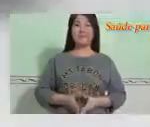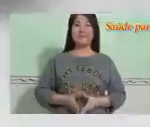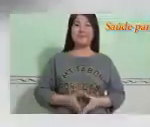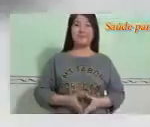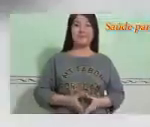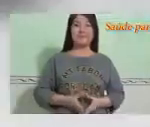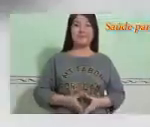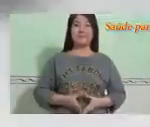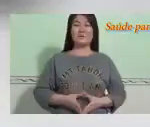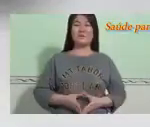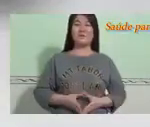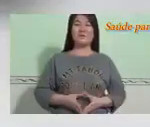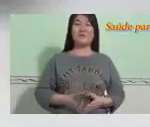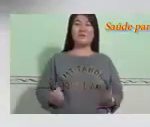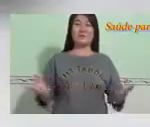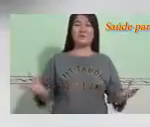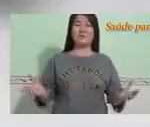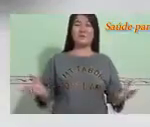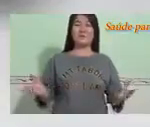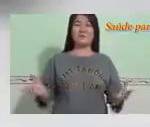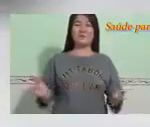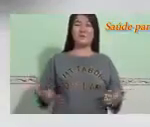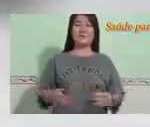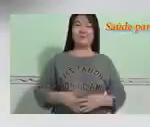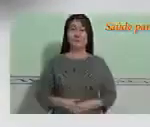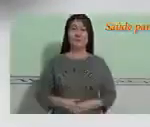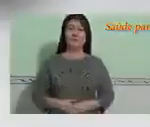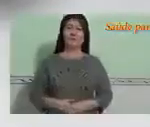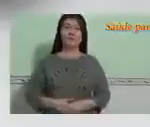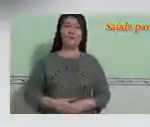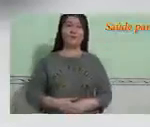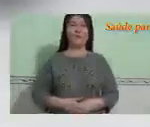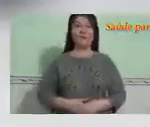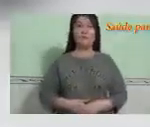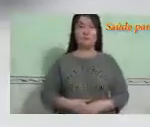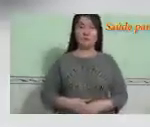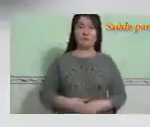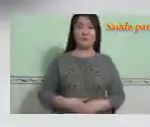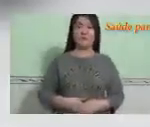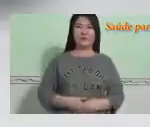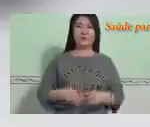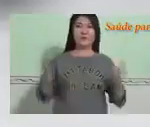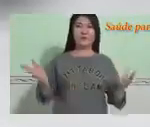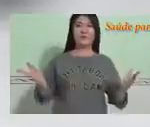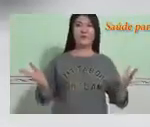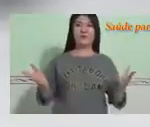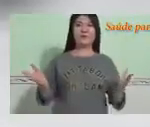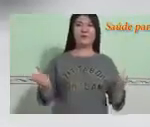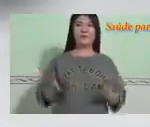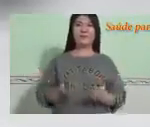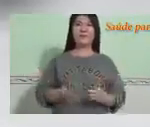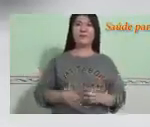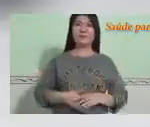O método anticoncepcional que deve ser adotado por cada mulher depende da razão pela qual ela busca um meio